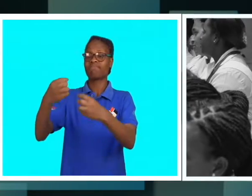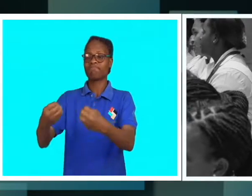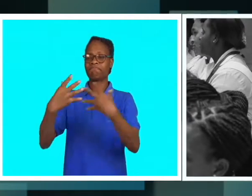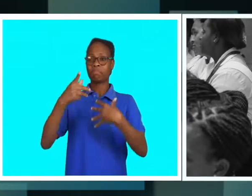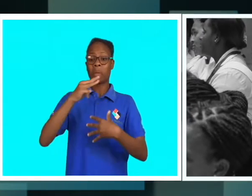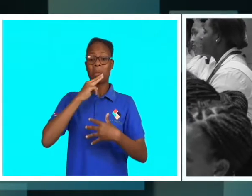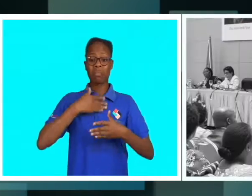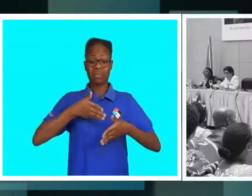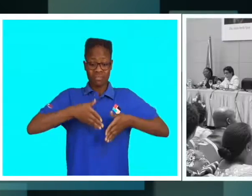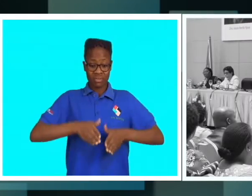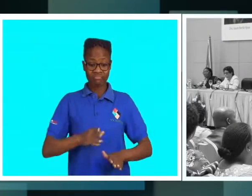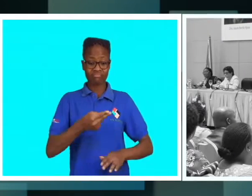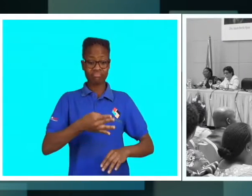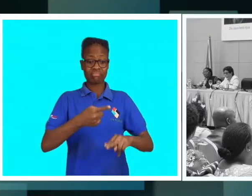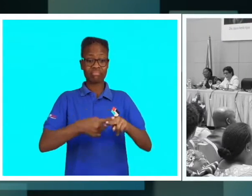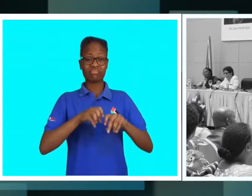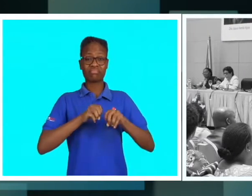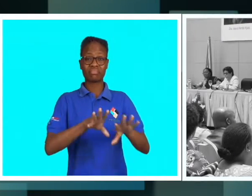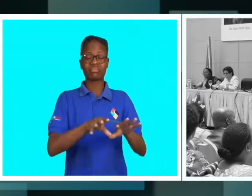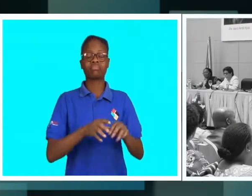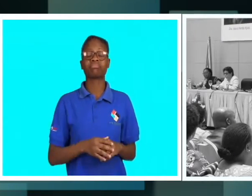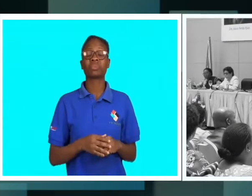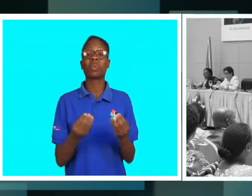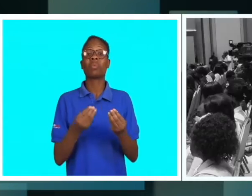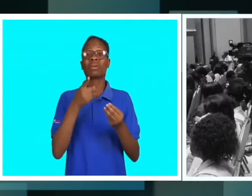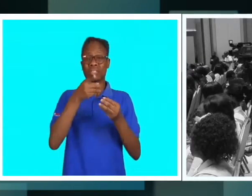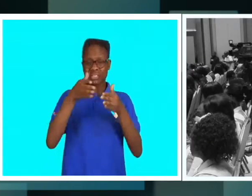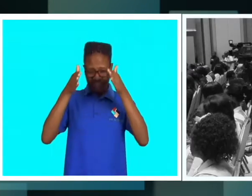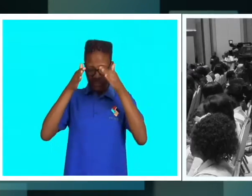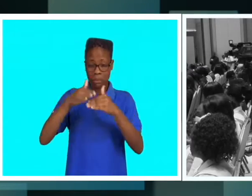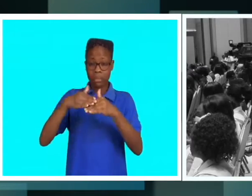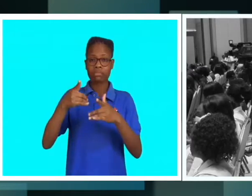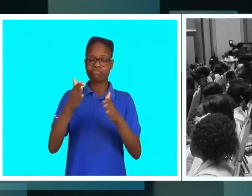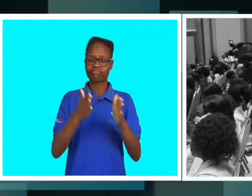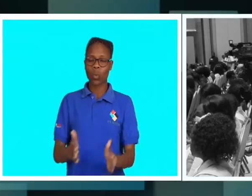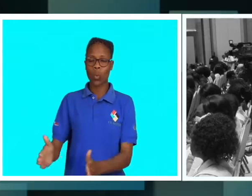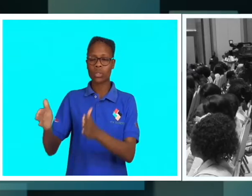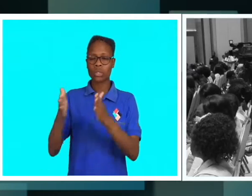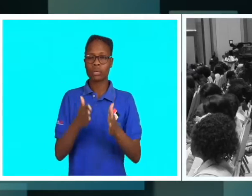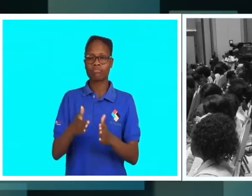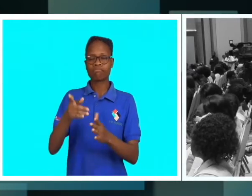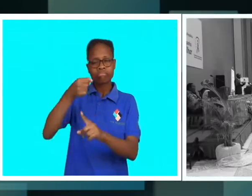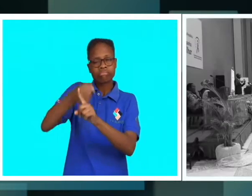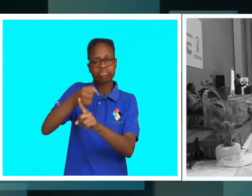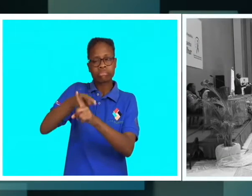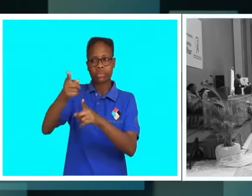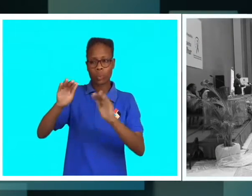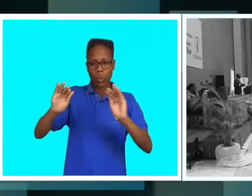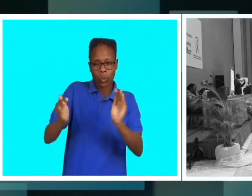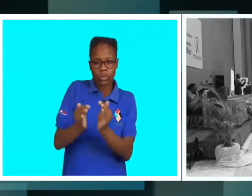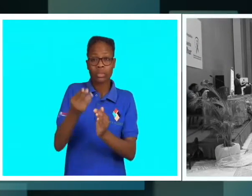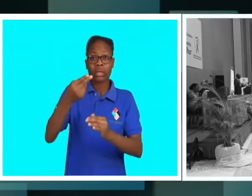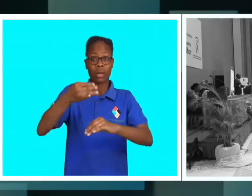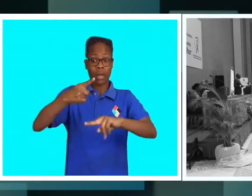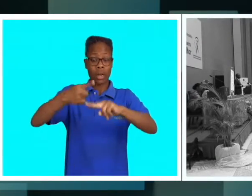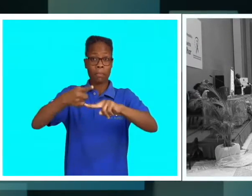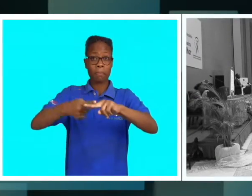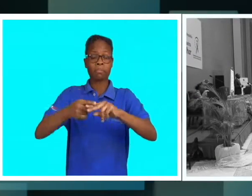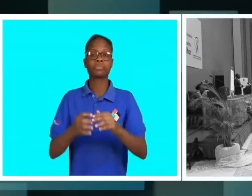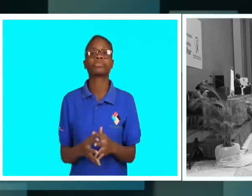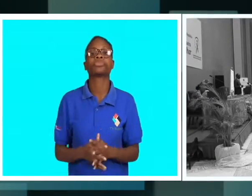transmissão é da mãe para o filho durante o parto. Daí, merecer maior atenção das organizações que combatem o